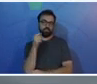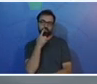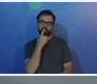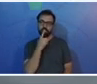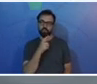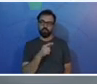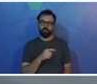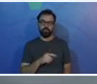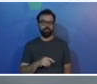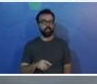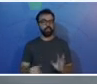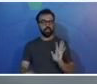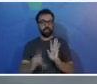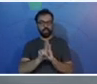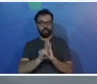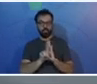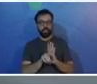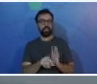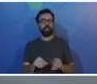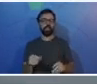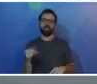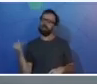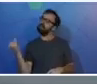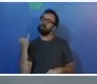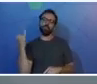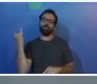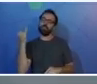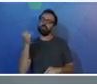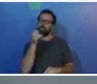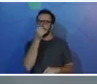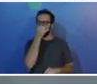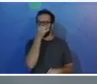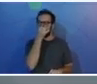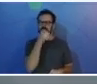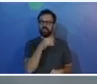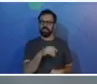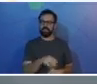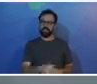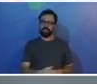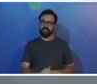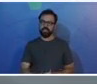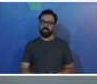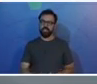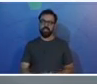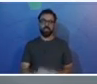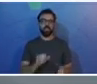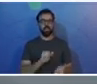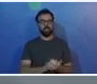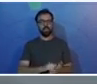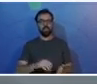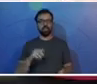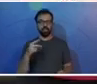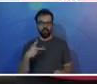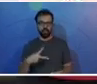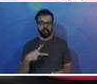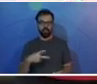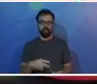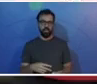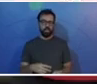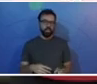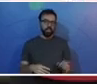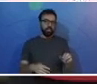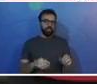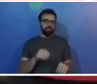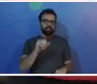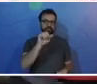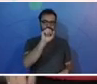lei de responsabilidade fiscal para sair tudo direitinho. O exercício 2, no mapa